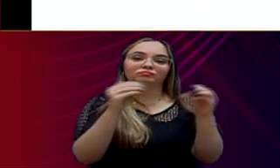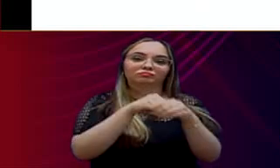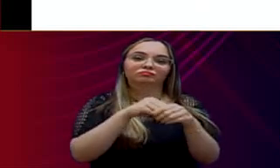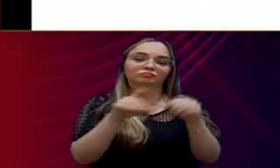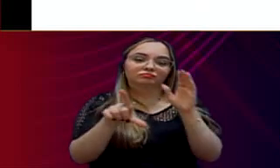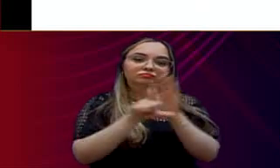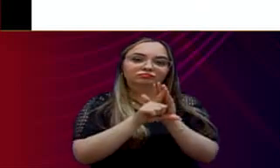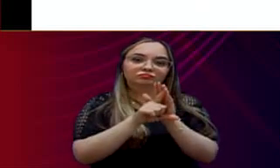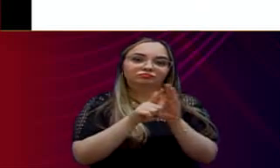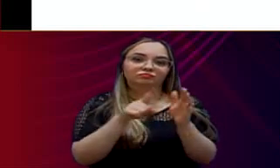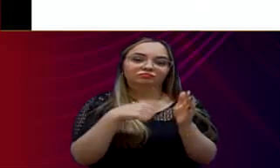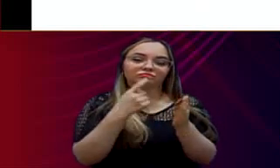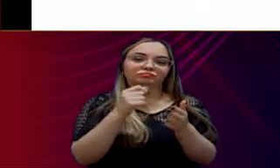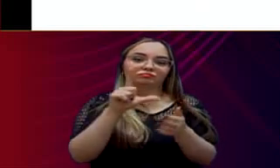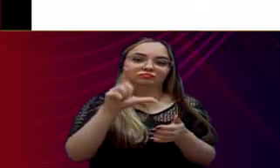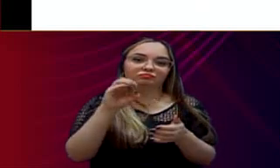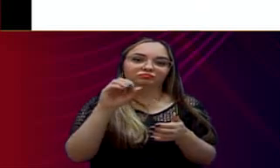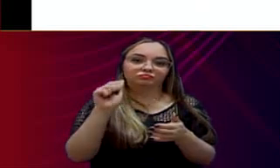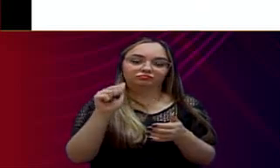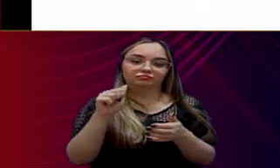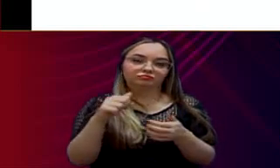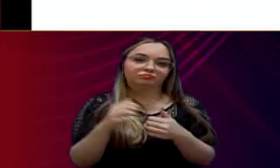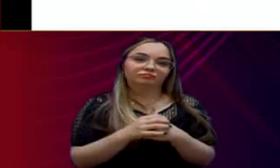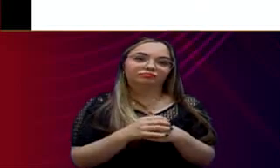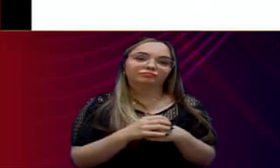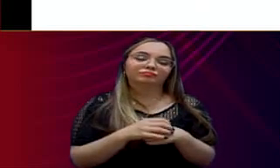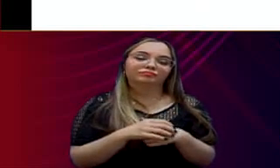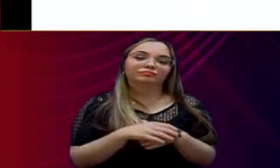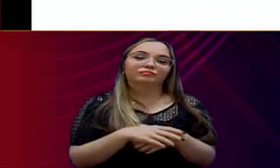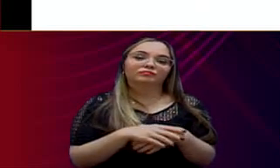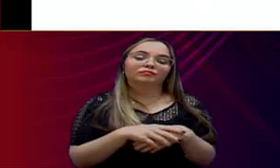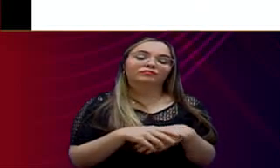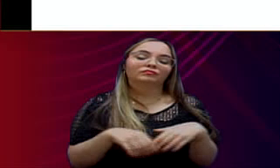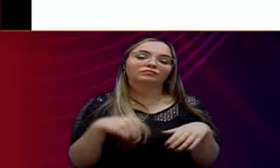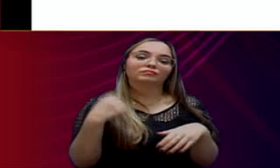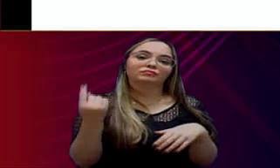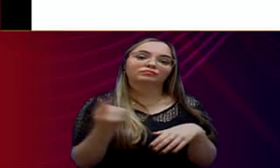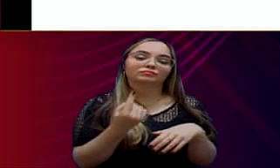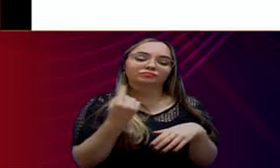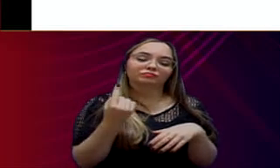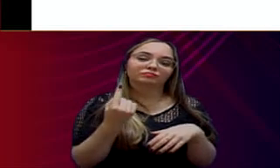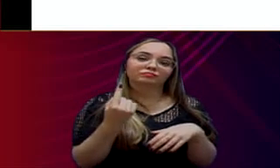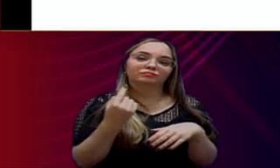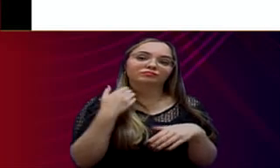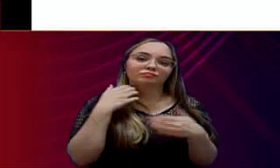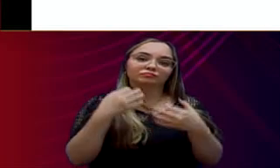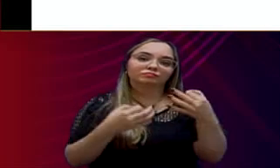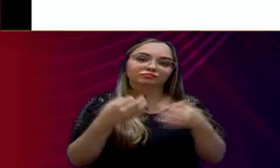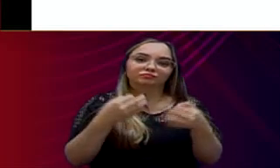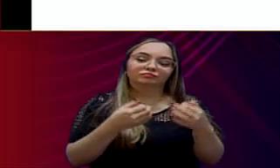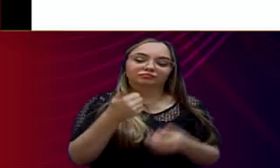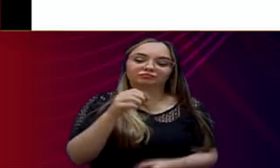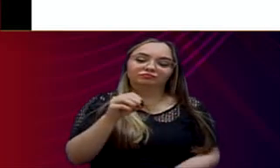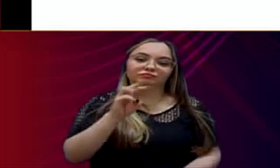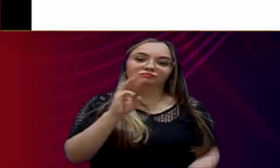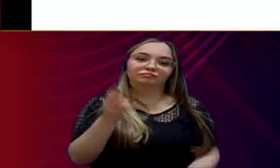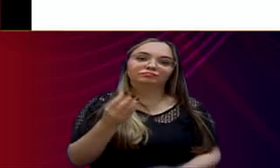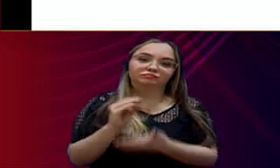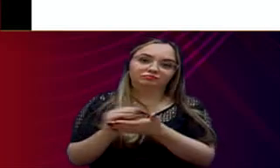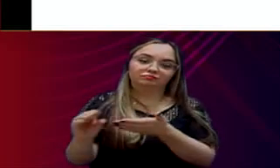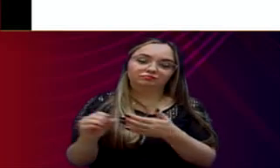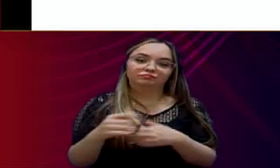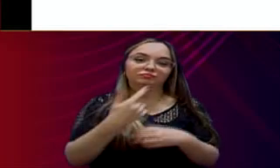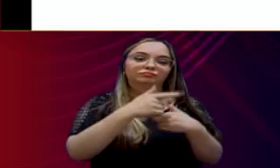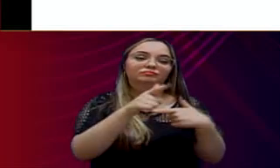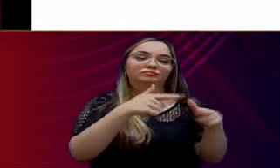de diretrizes orçamentárias que para demanda judiciais 10 milhões outros